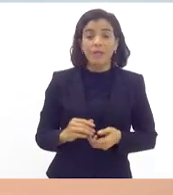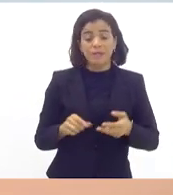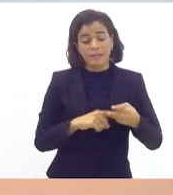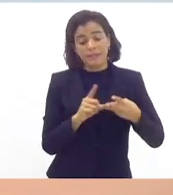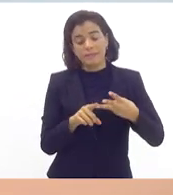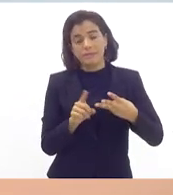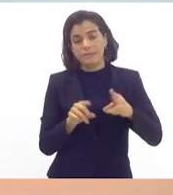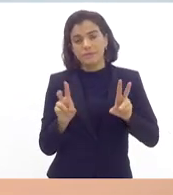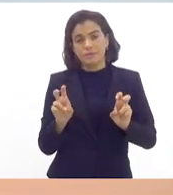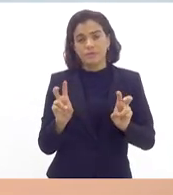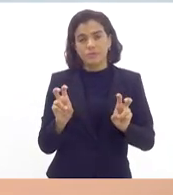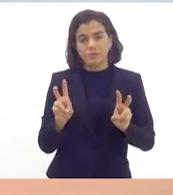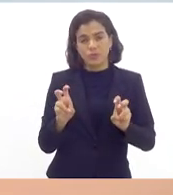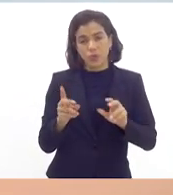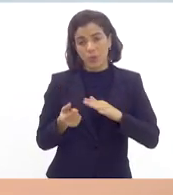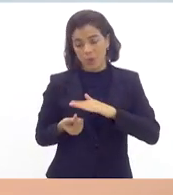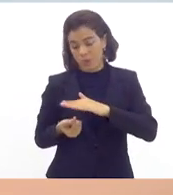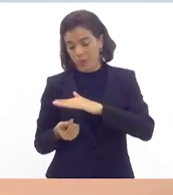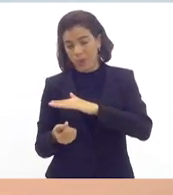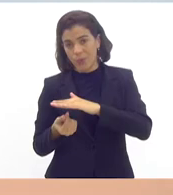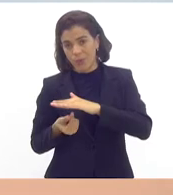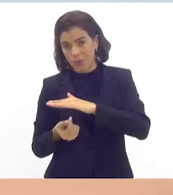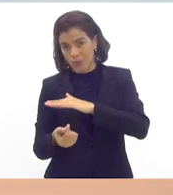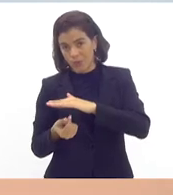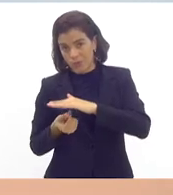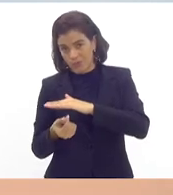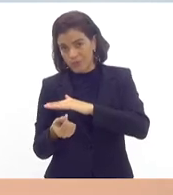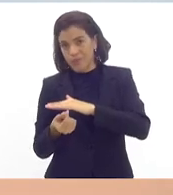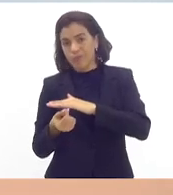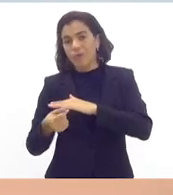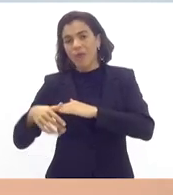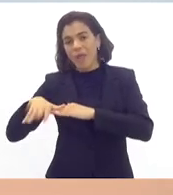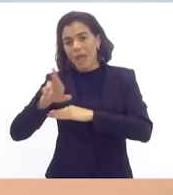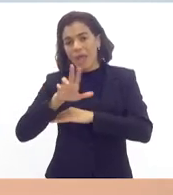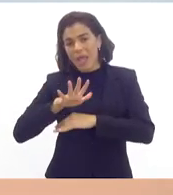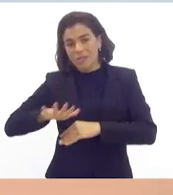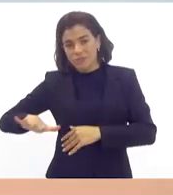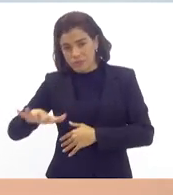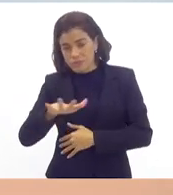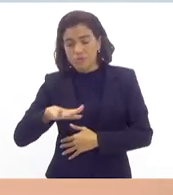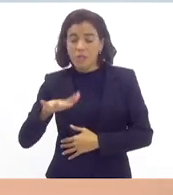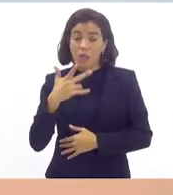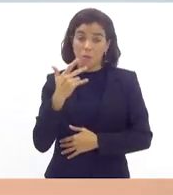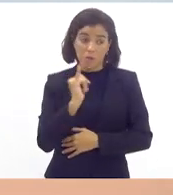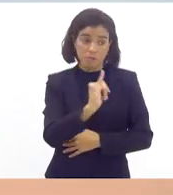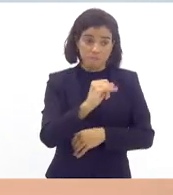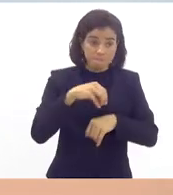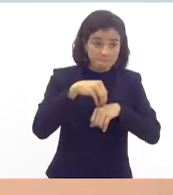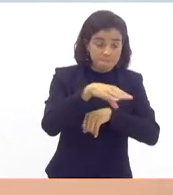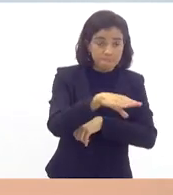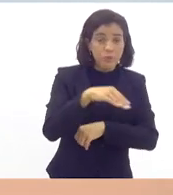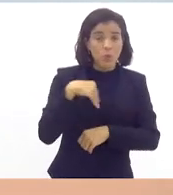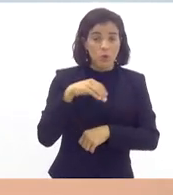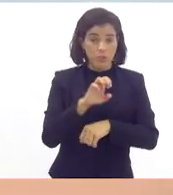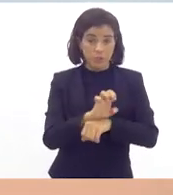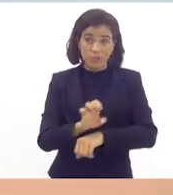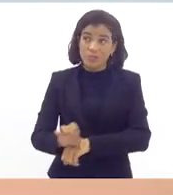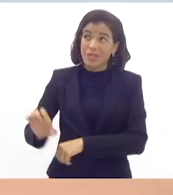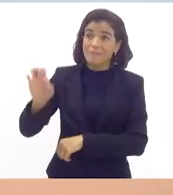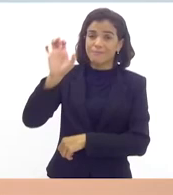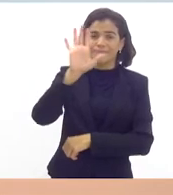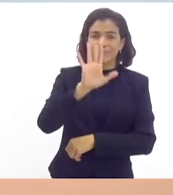a questão do critério de submissão do Fundo de Desenvolvimento Regional, o que eu posso dizer é o seguinte... Se os estados